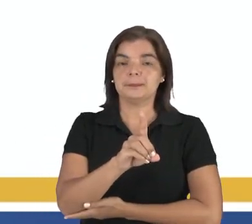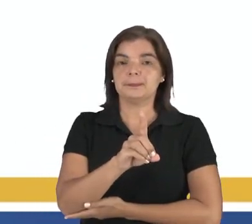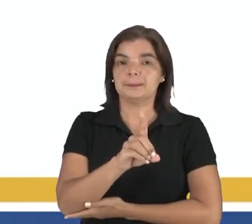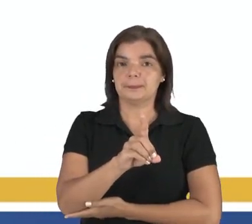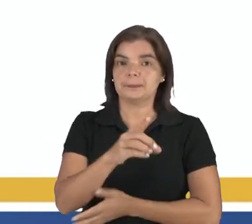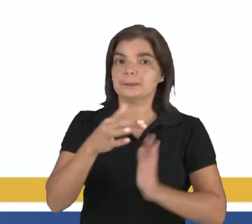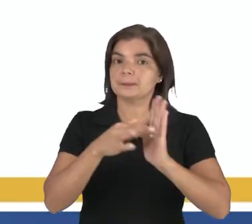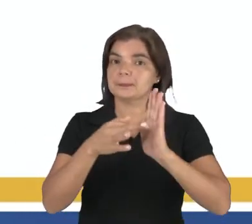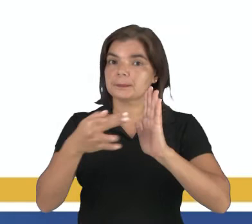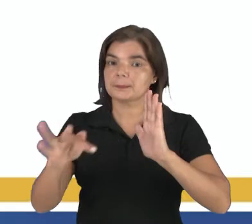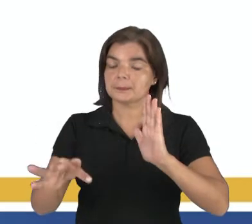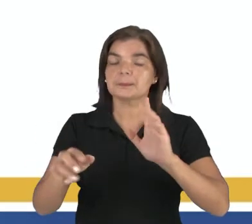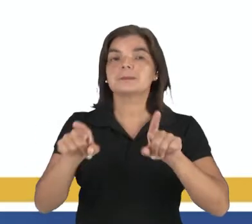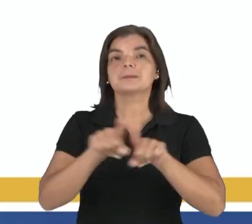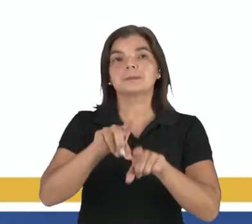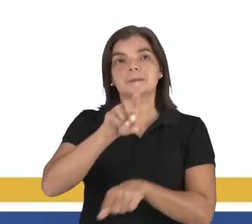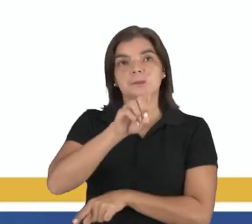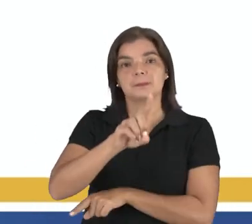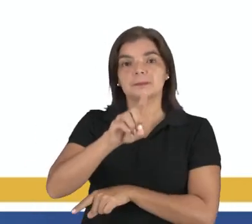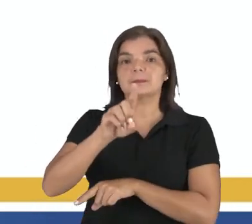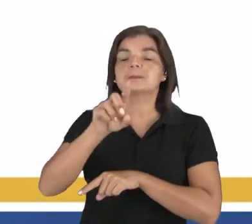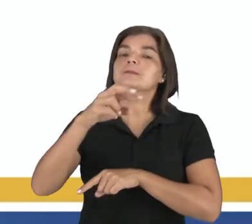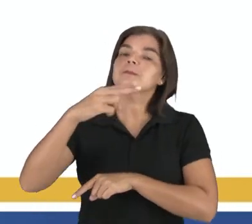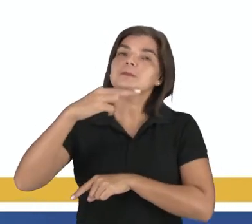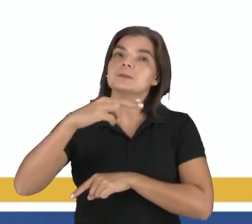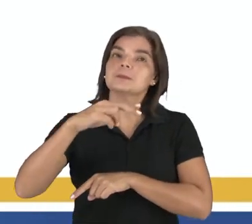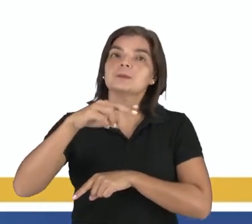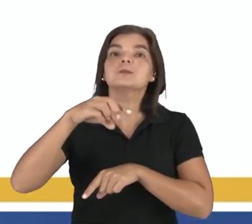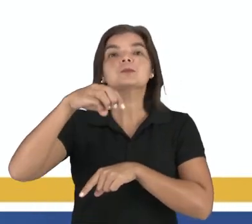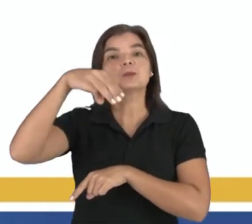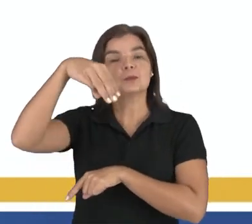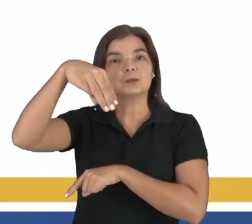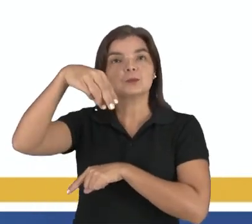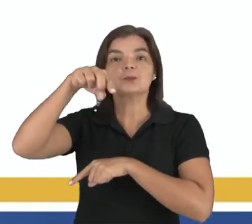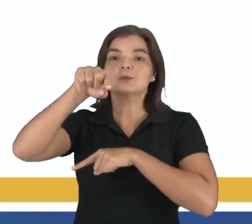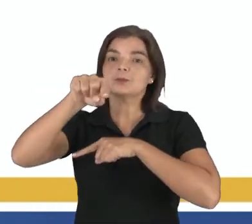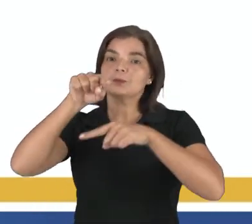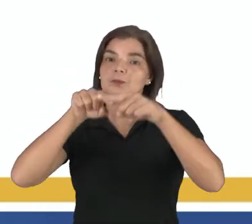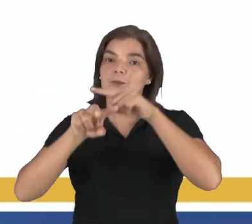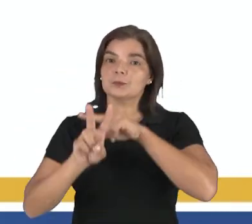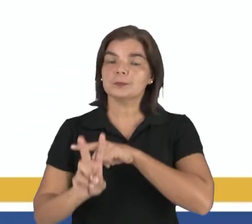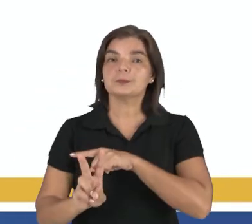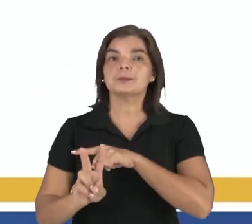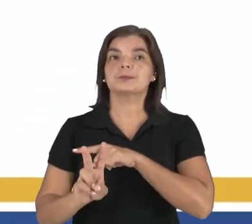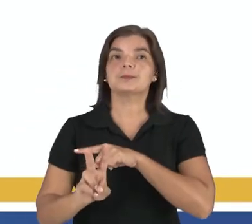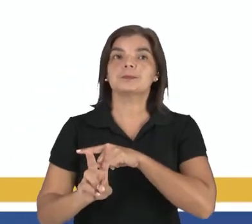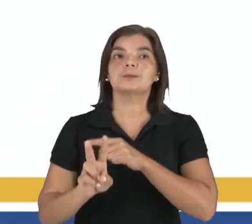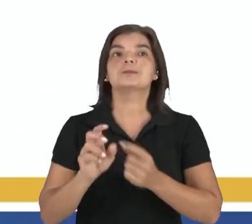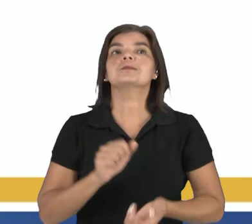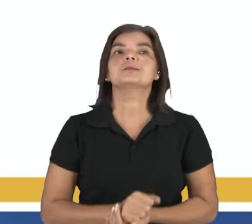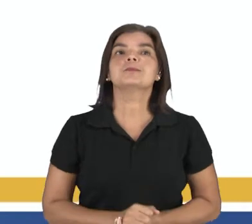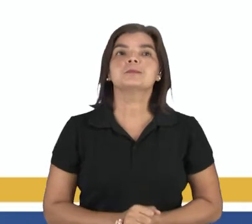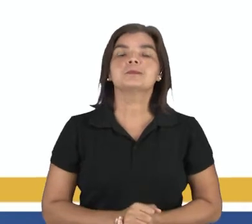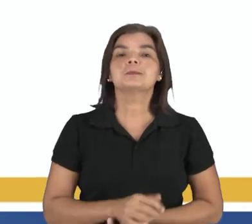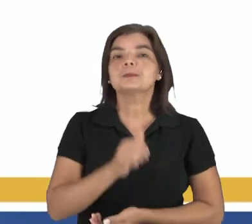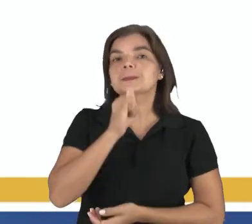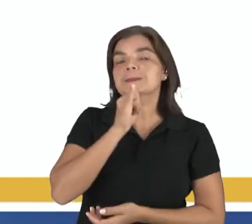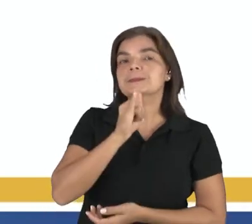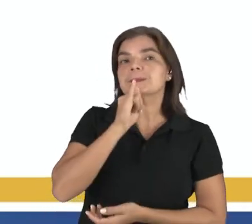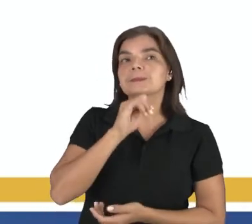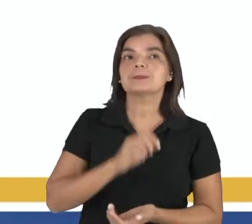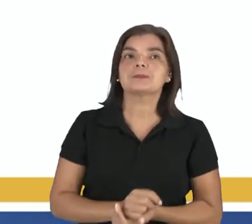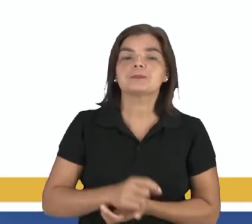nomenclatura, que é densidade igual a massa dividido pelo volume. E aí, vamos a um